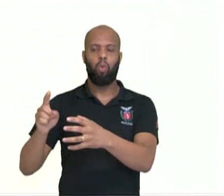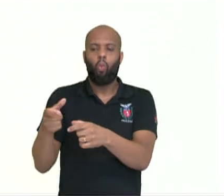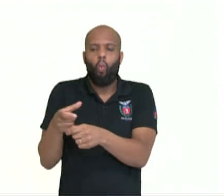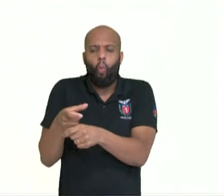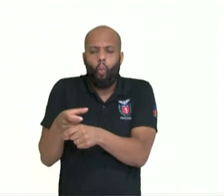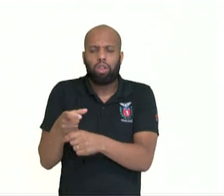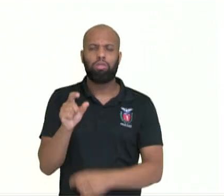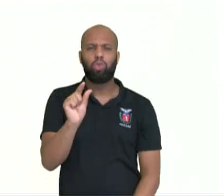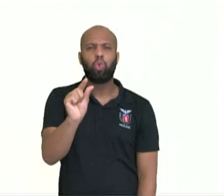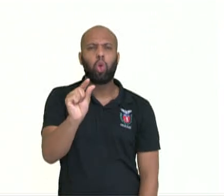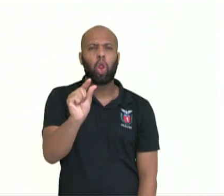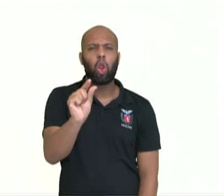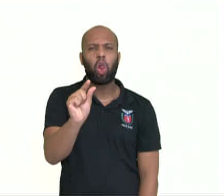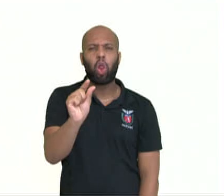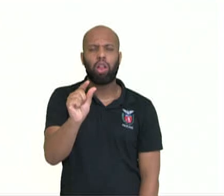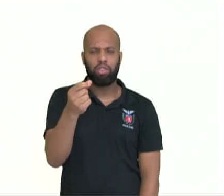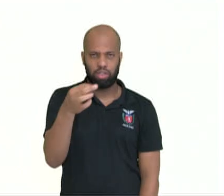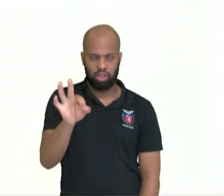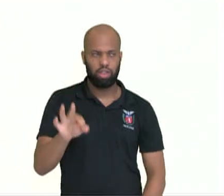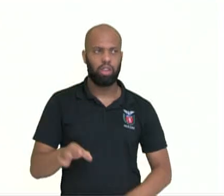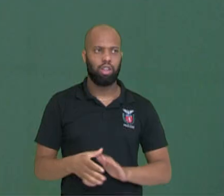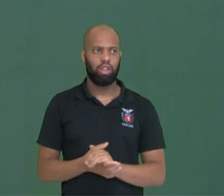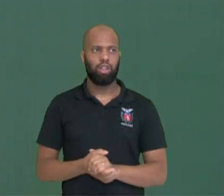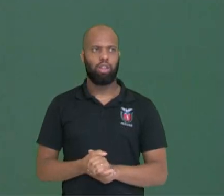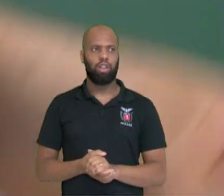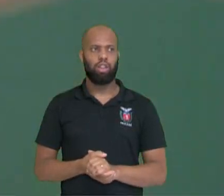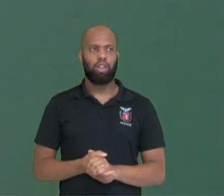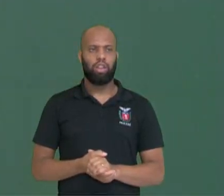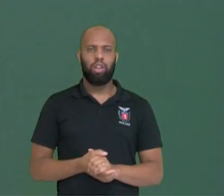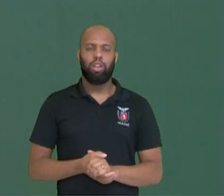aqui, bem pequenininha, ok? Leve.